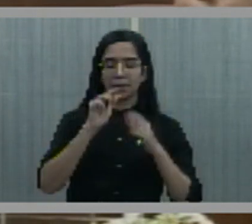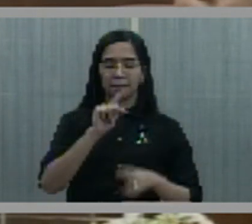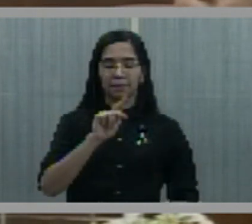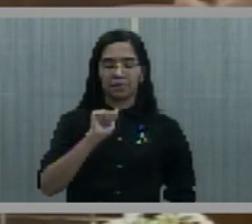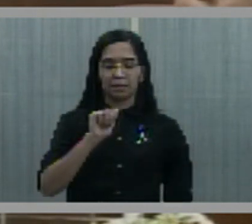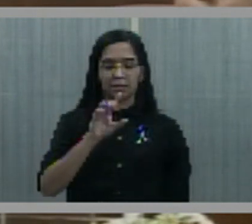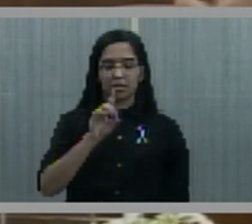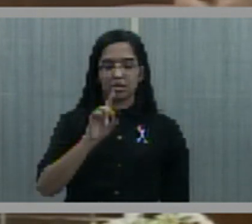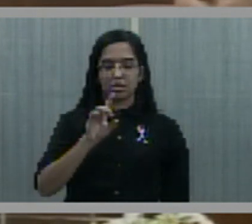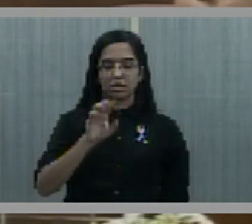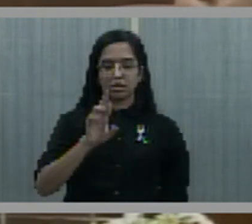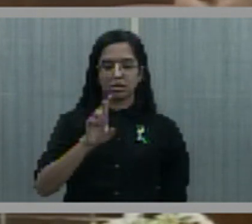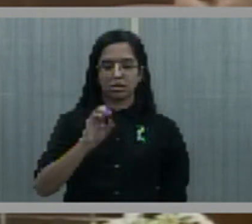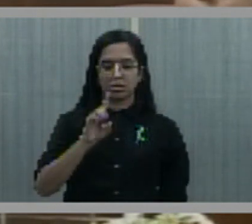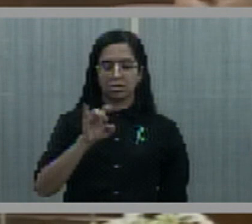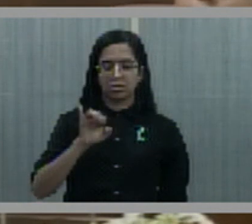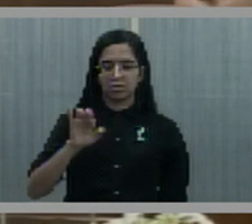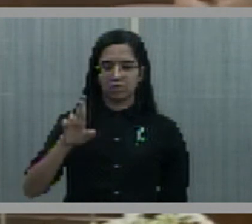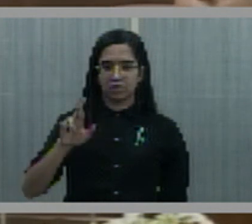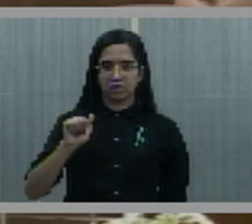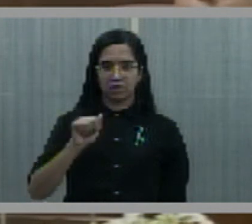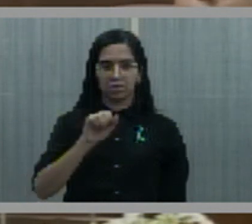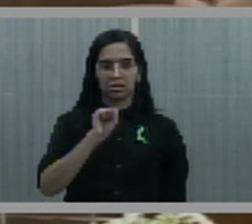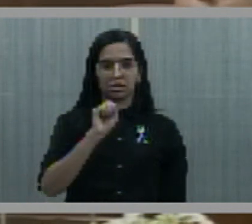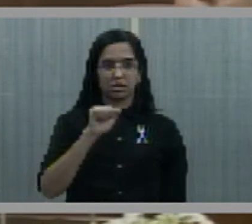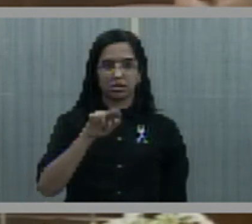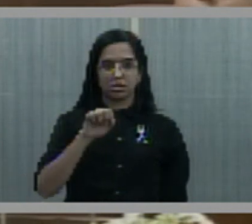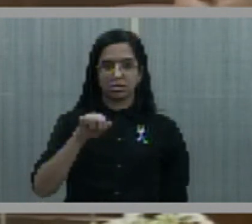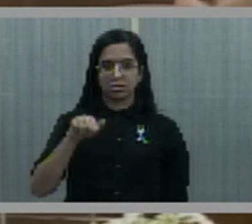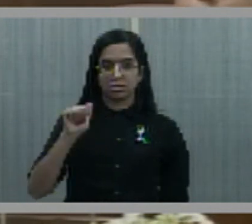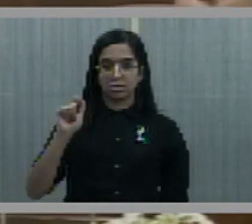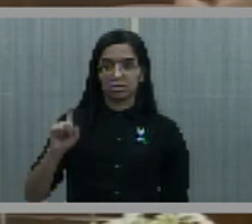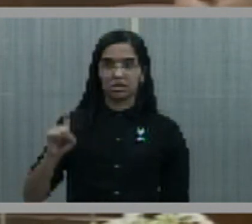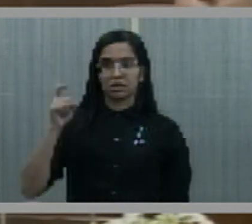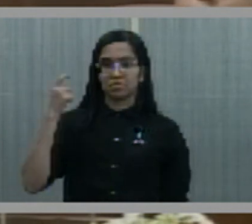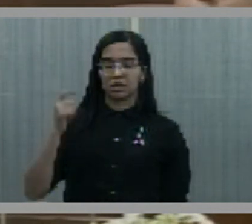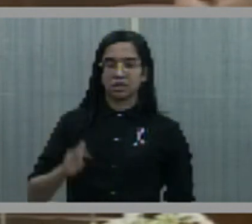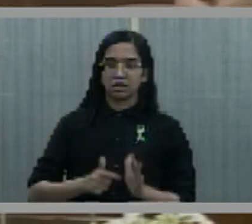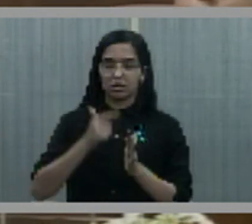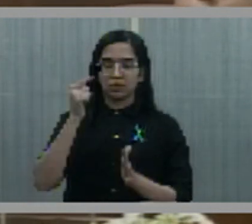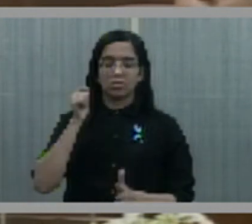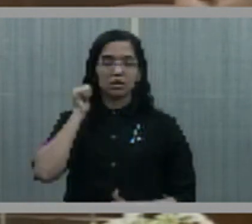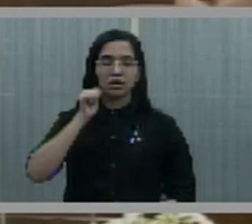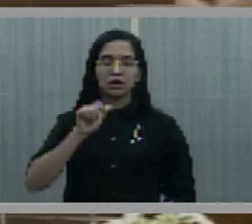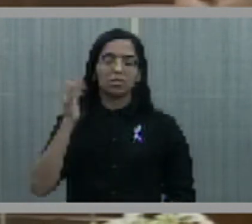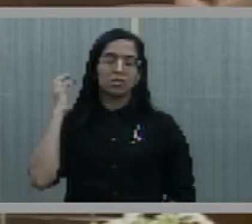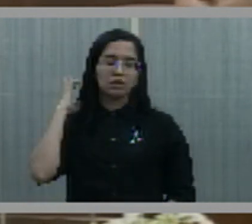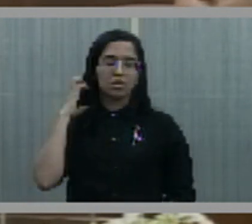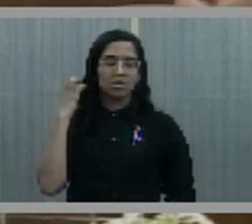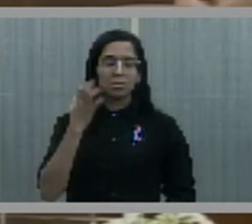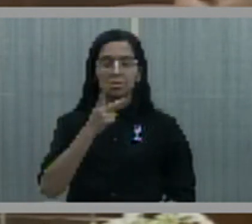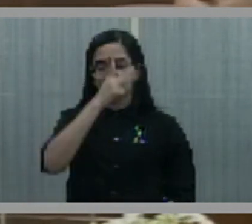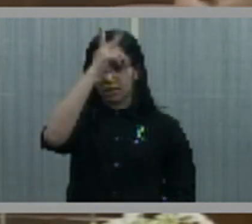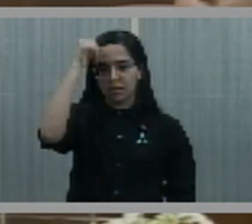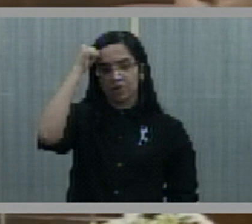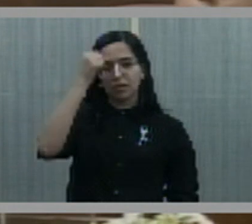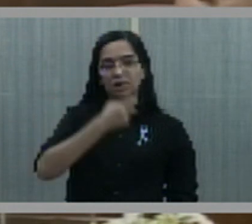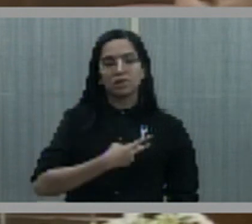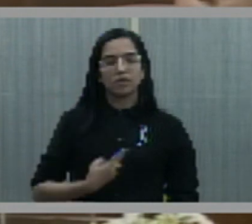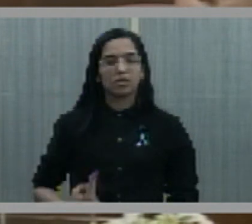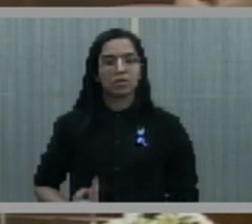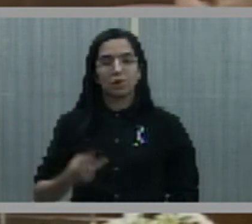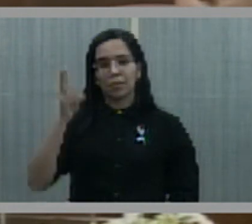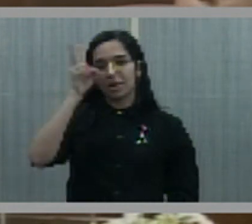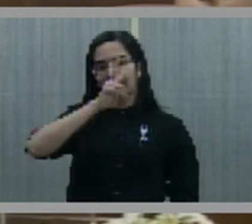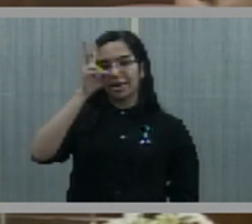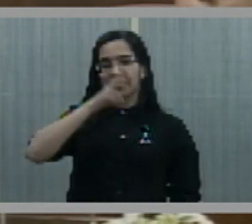presença de autoridades aqui do Legislativo, na época vice-governadora, prefeitos, vereadores. Quero recordar aqui as palavras